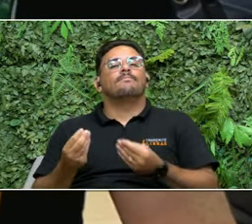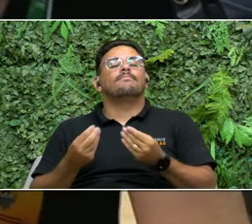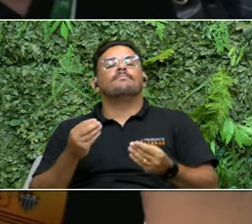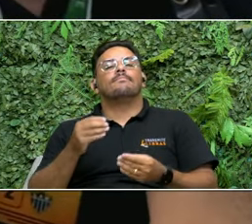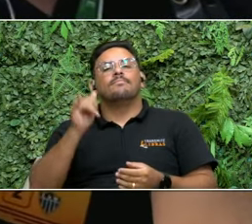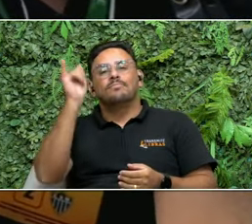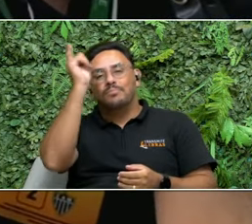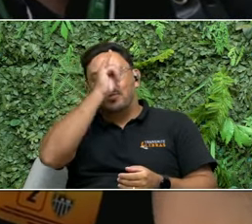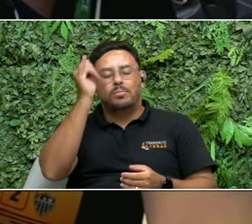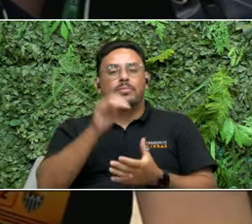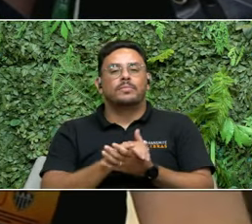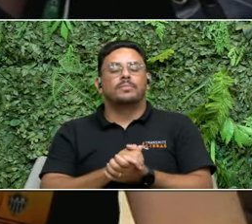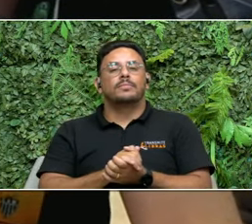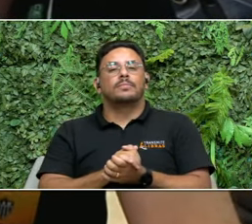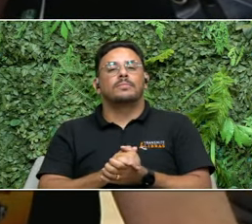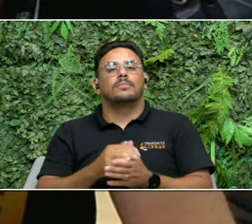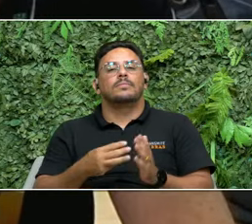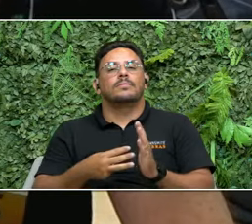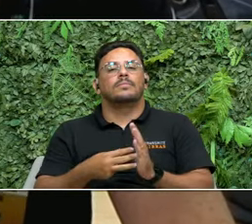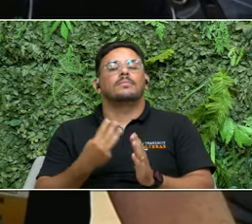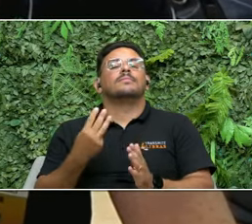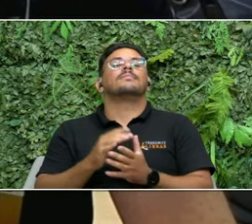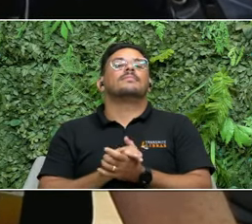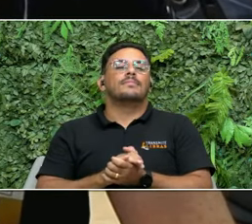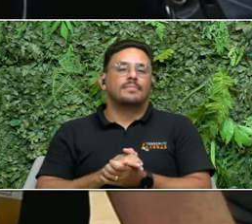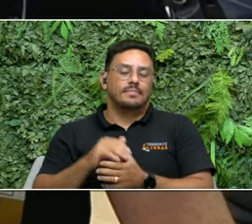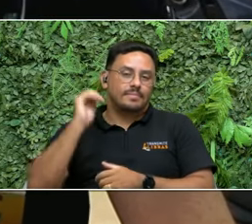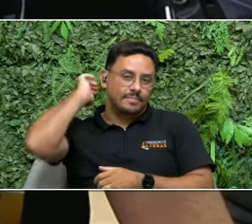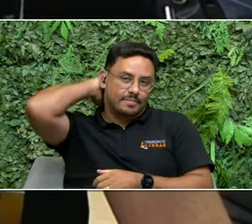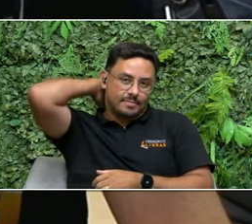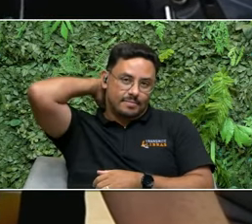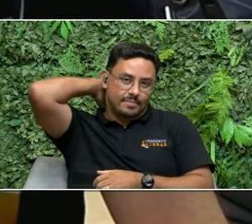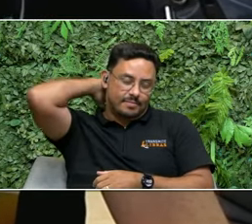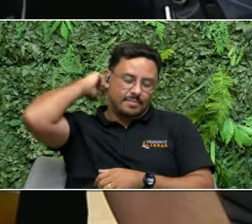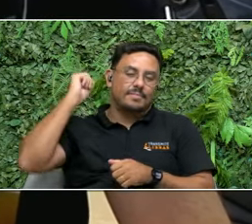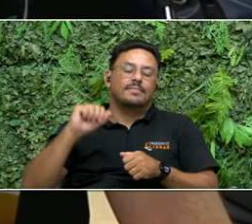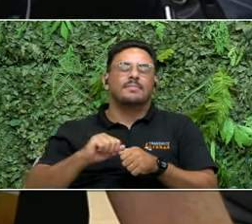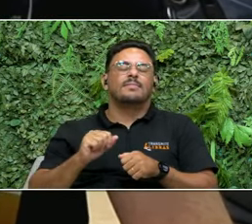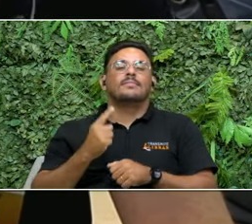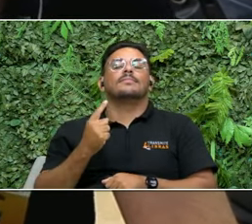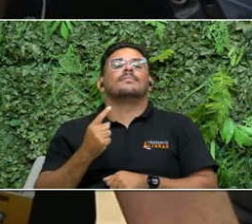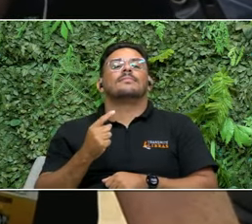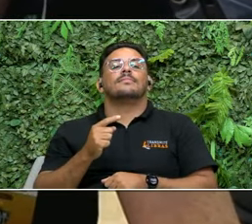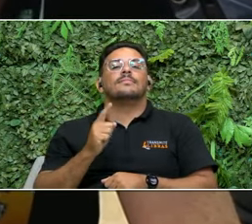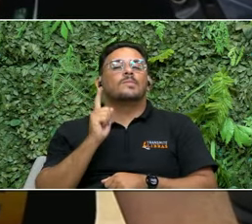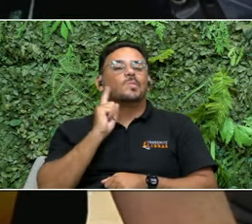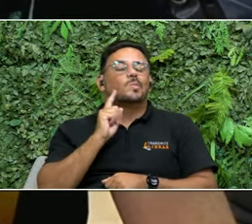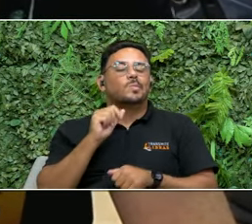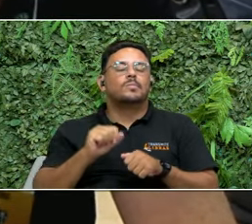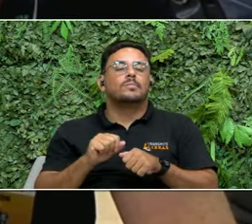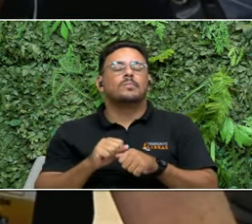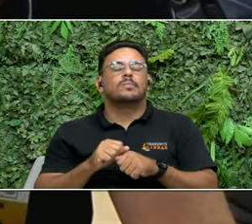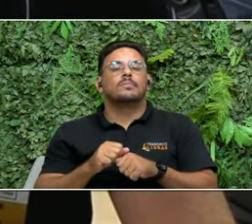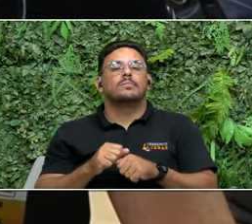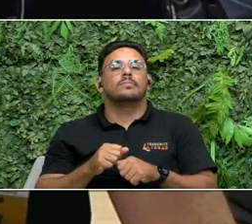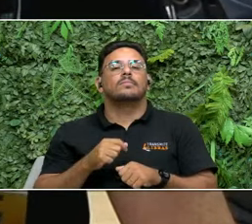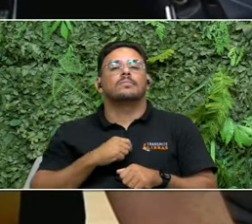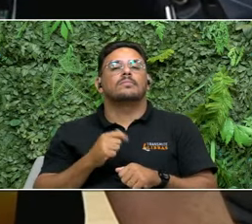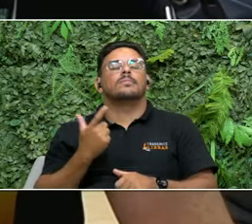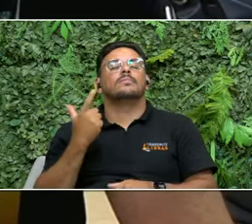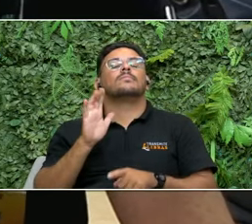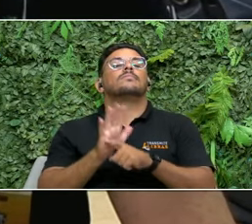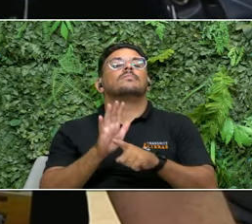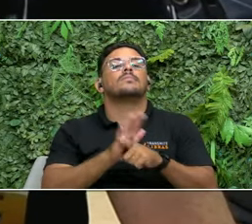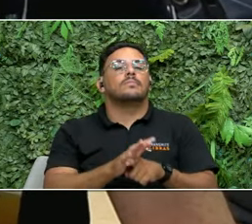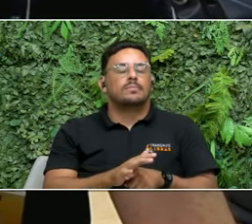bobo né é o terceiro né Gilbert é é o terceiro é porque ele fez um contra o América não não é o terceiro que ele marca a favor do Cruzeiro é porque